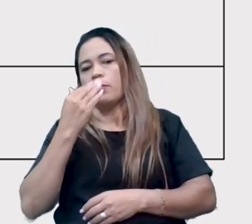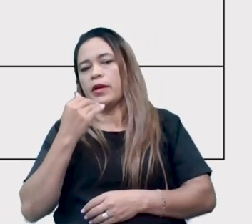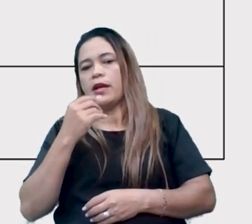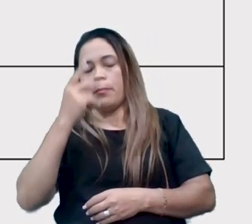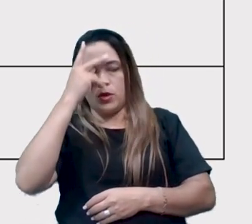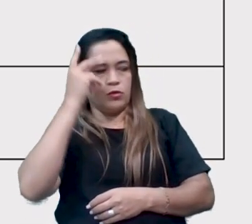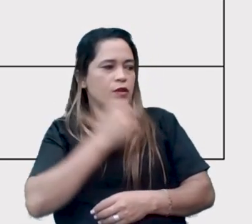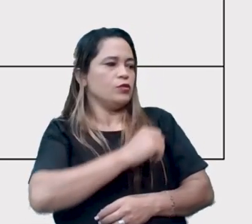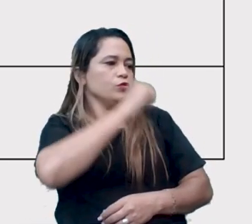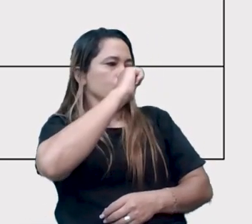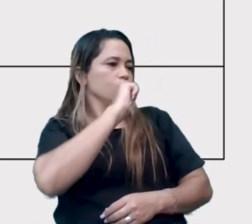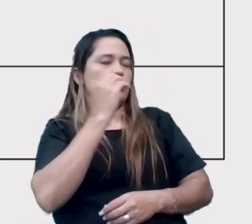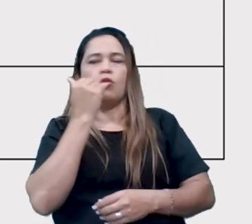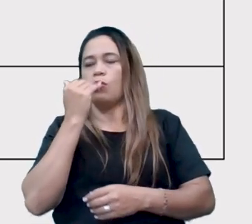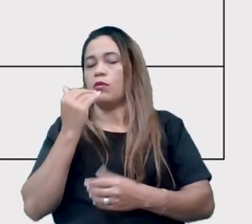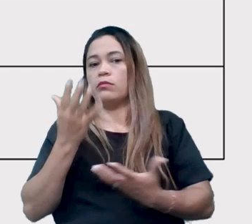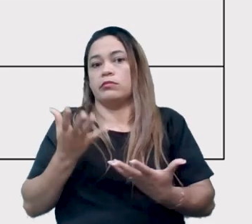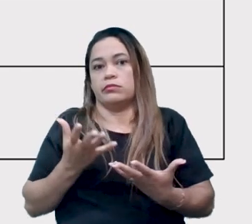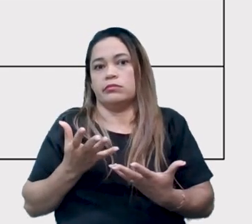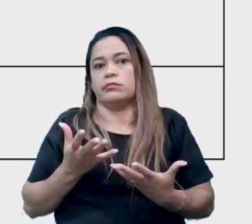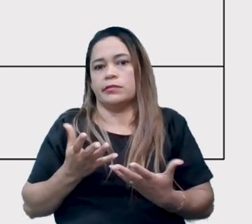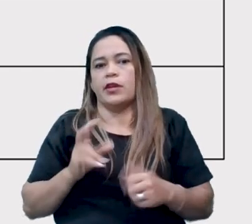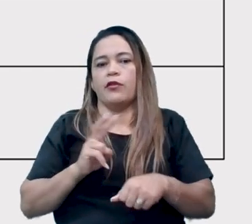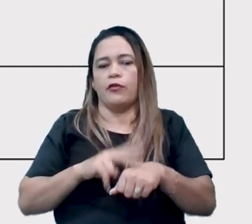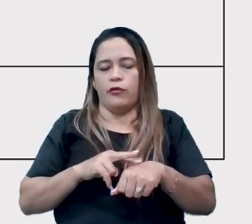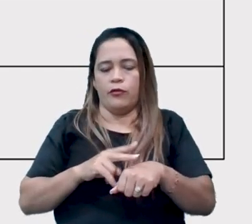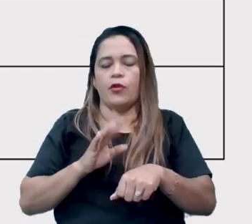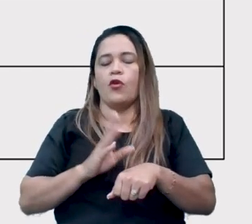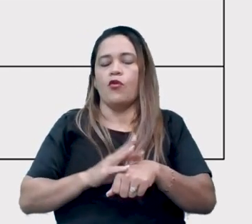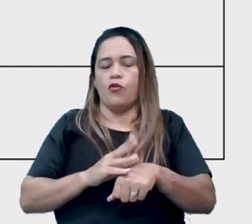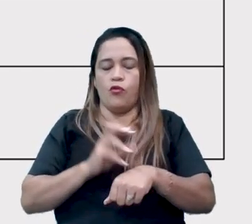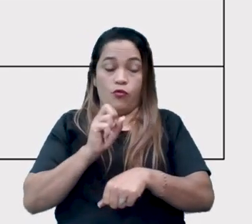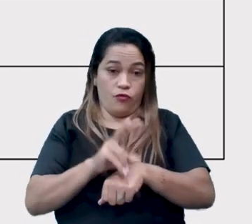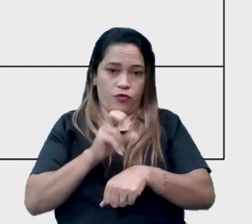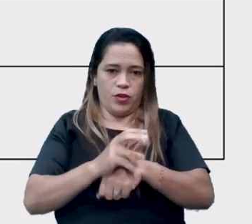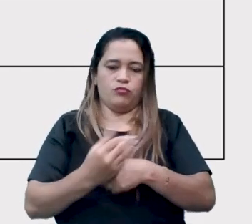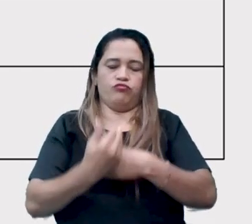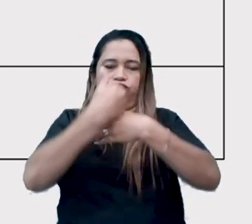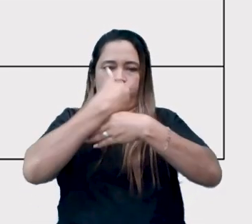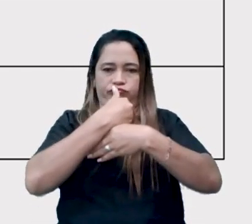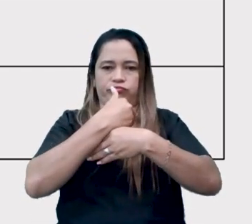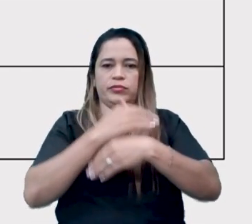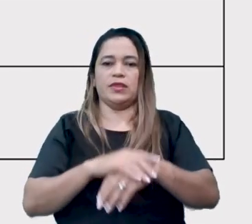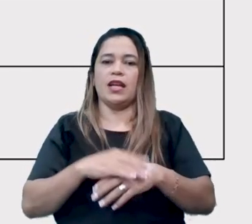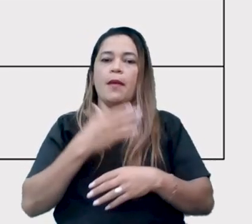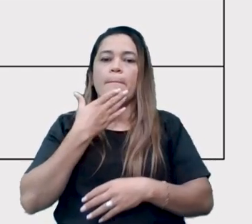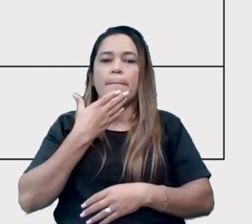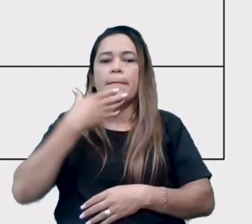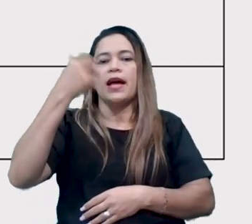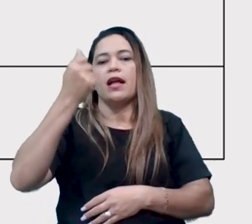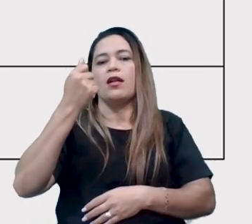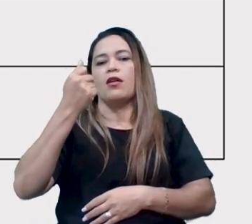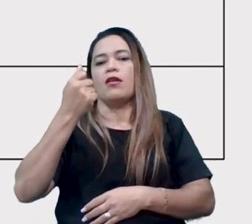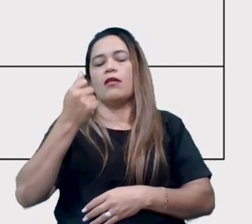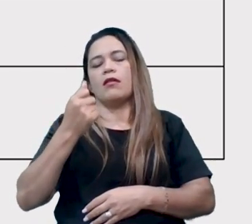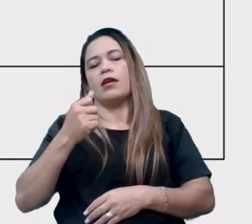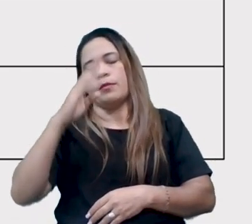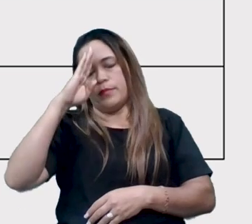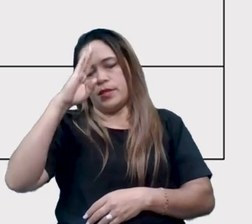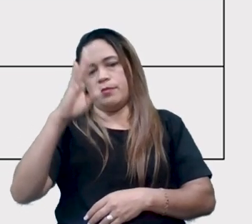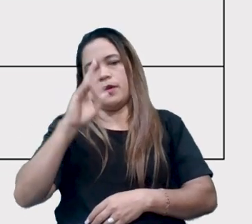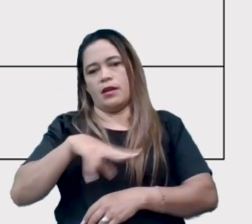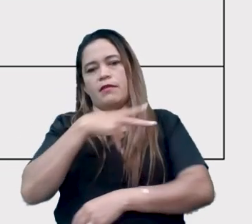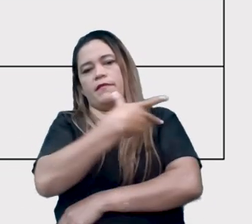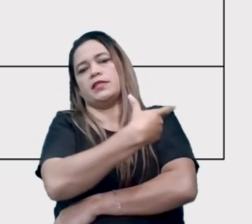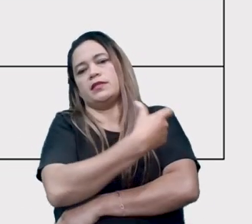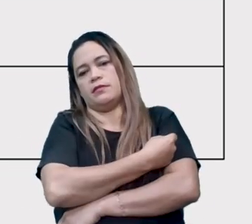bebe essa água ou esse alimento contaminado, o vírus entra nessa nova pessoa. A melhor e a principal medida de prevenção para essa doença